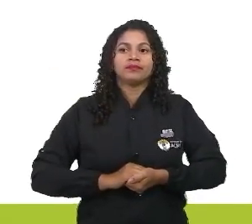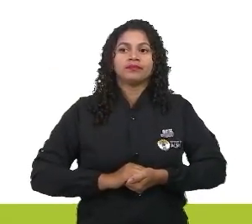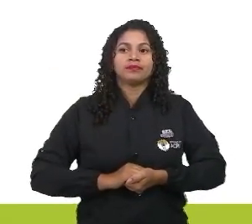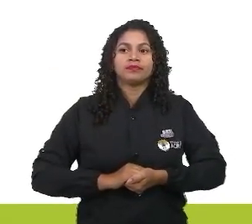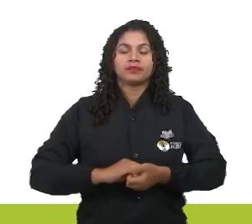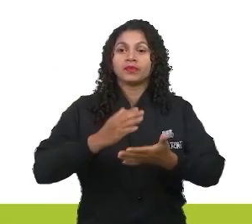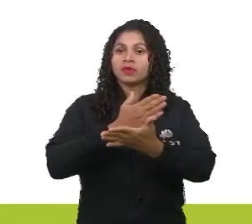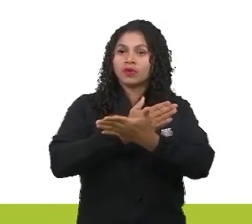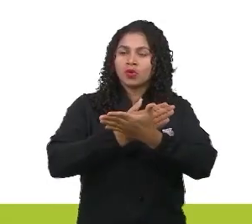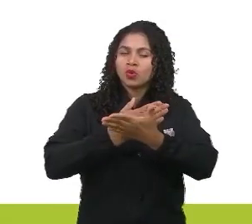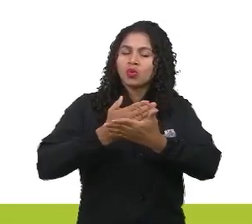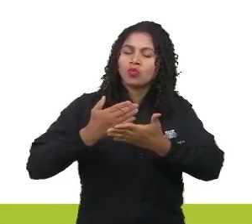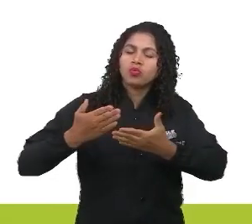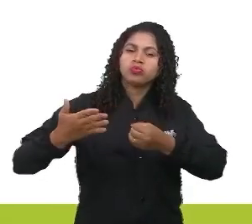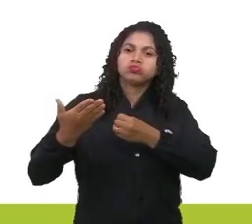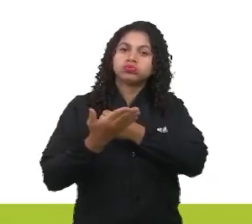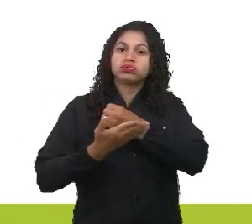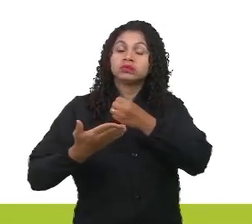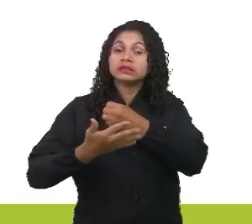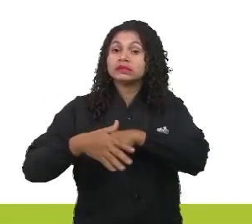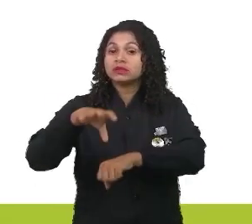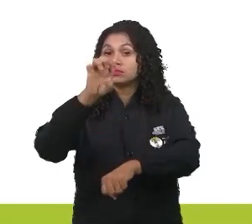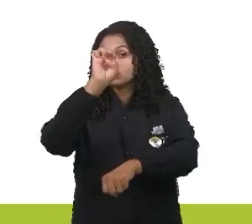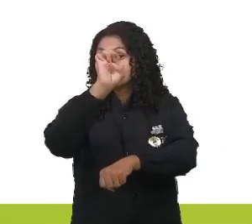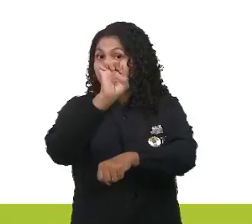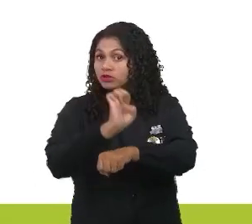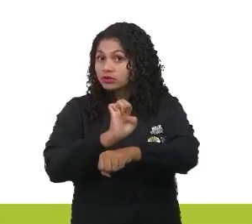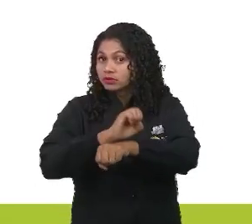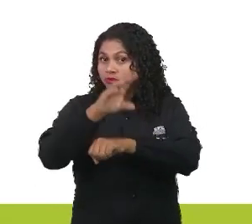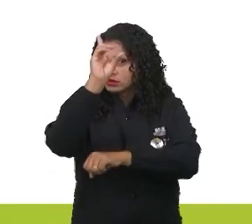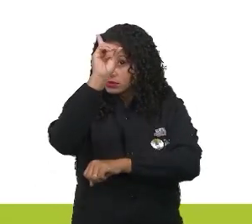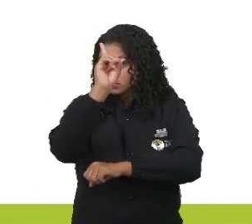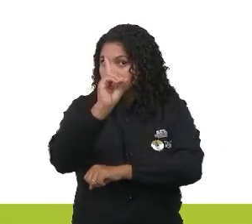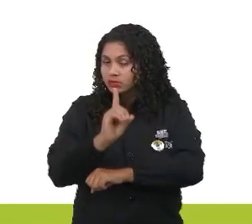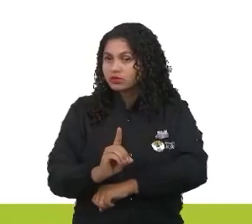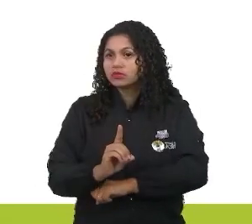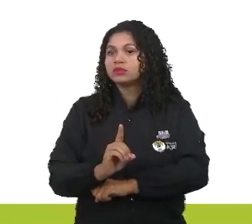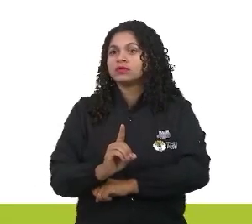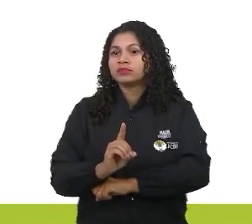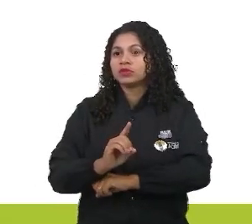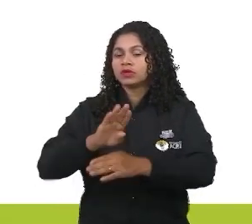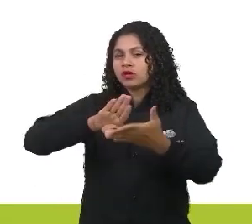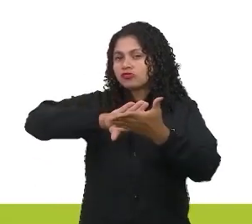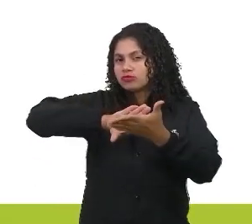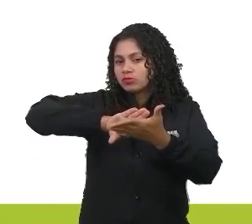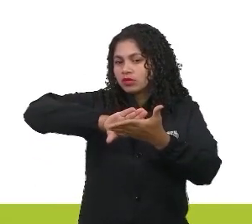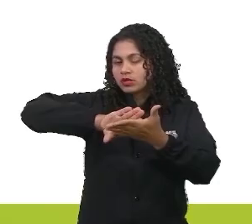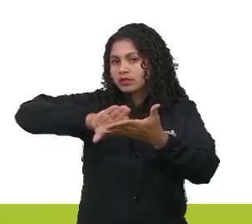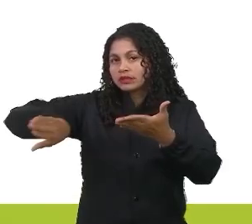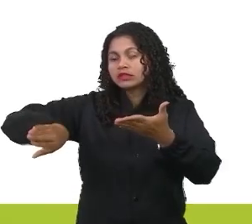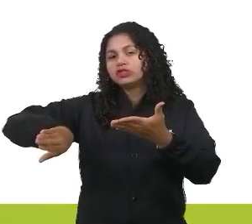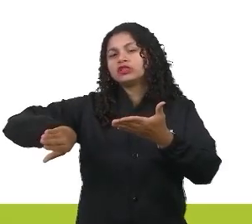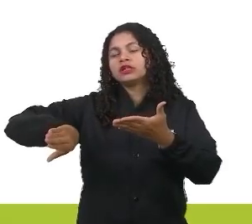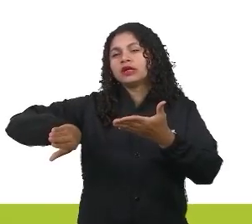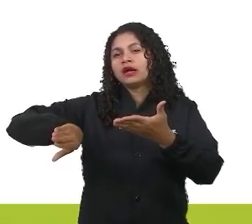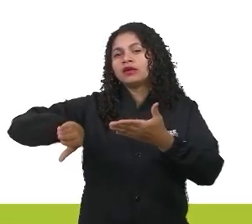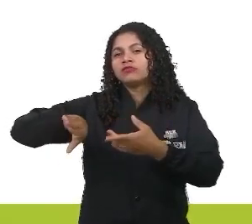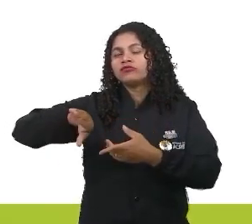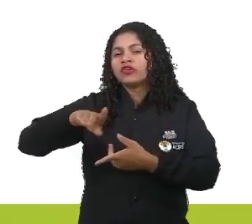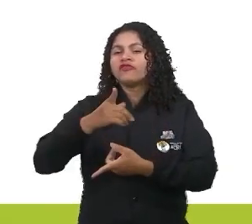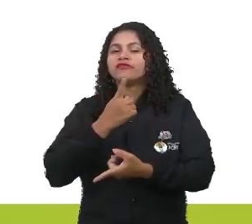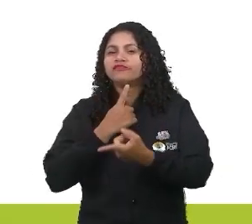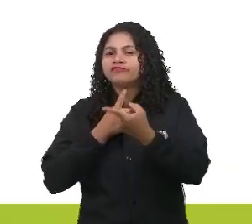O princípio básico do Estado de Direito é o da eliminação do arbítrio no exercício dos